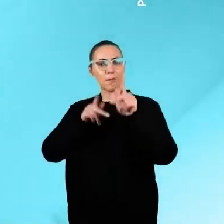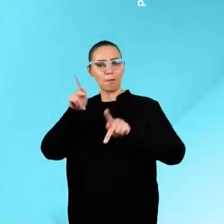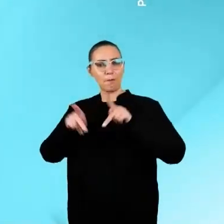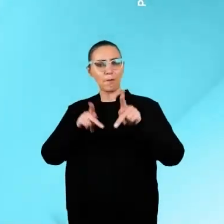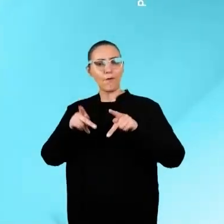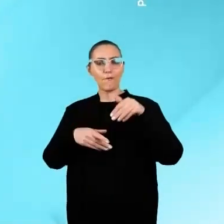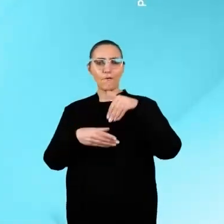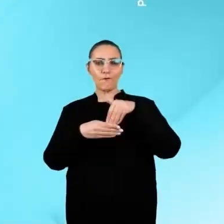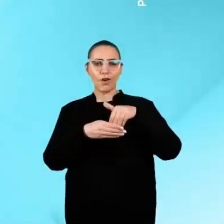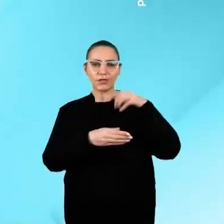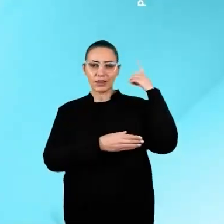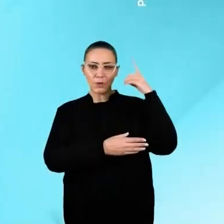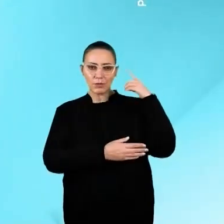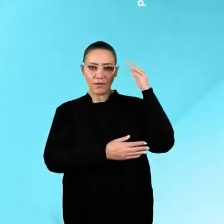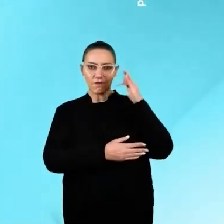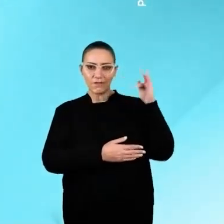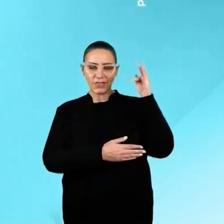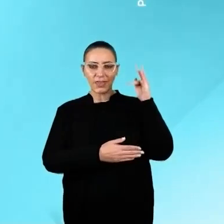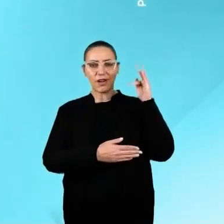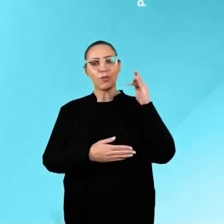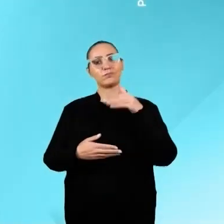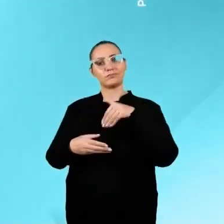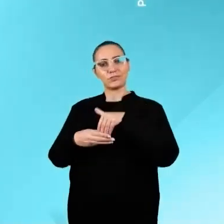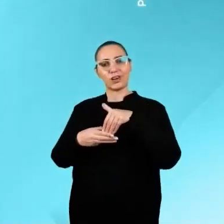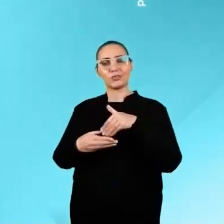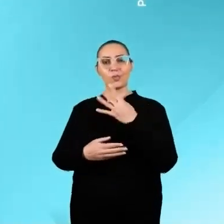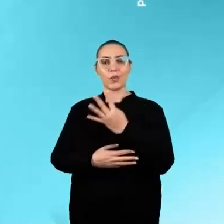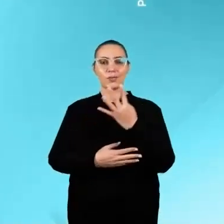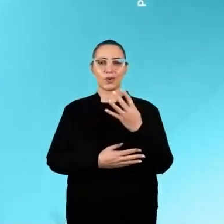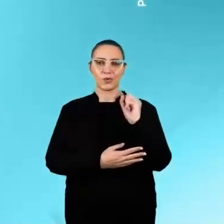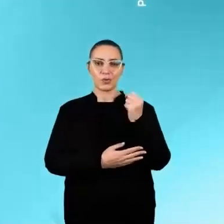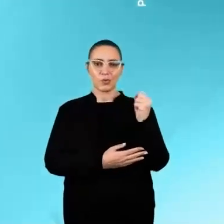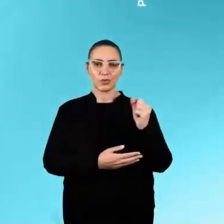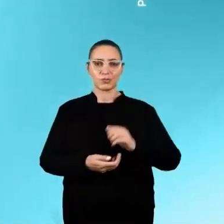povo. Vote, deputada federal, Glória Menegotto,